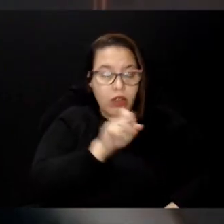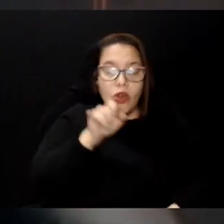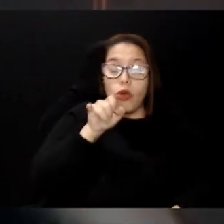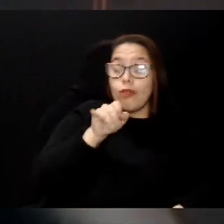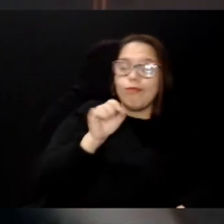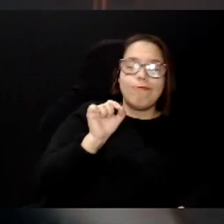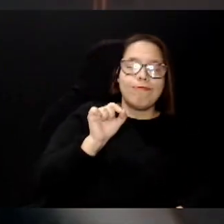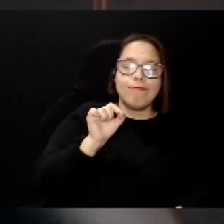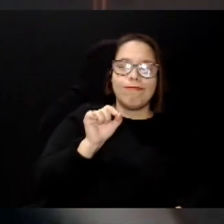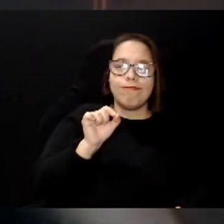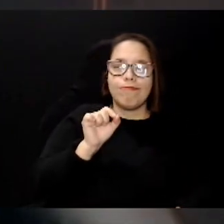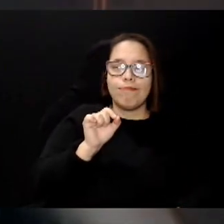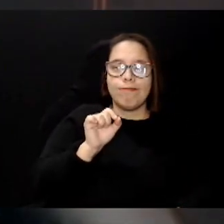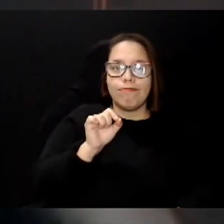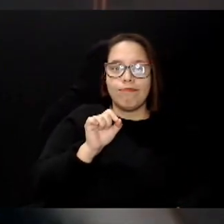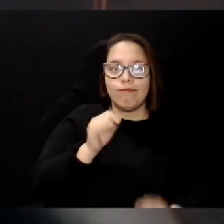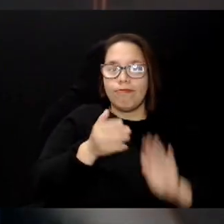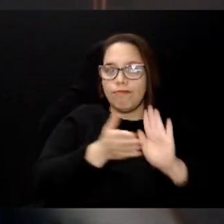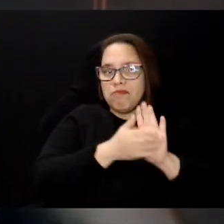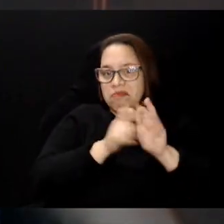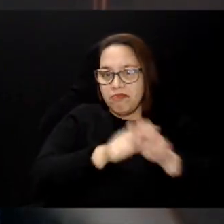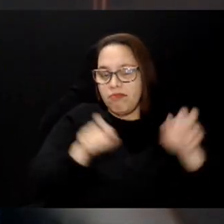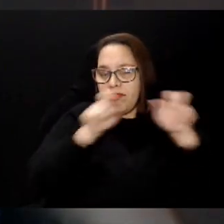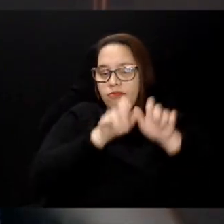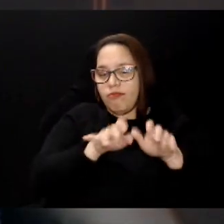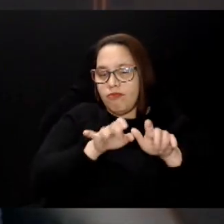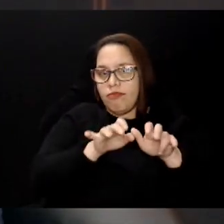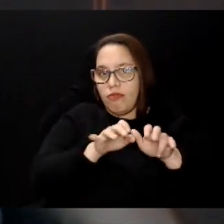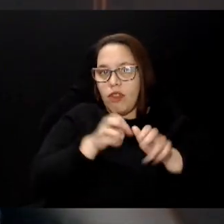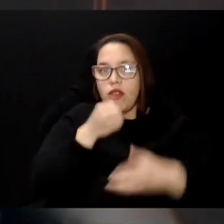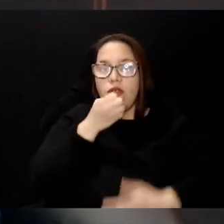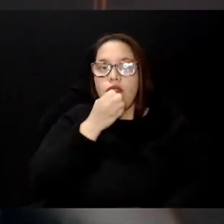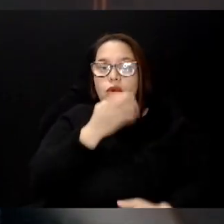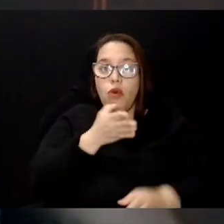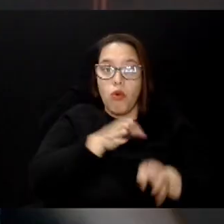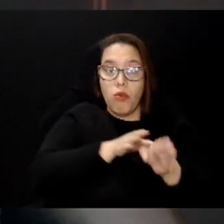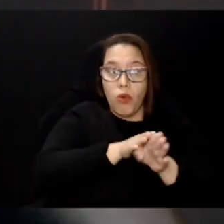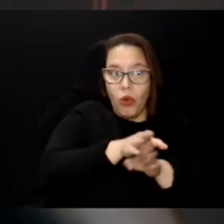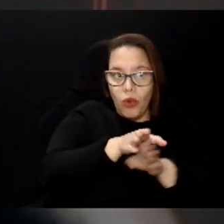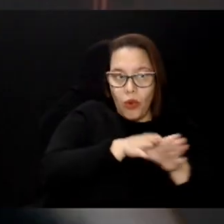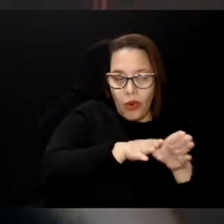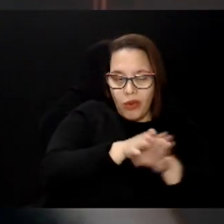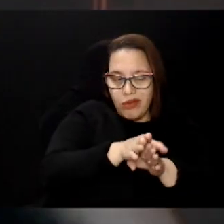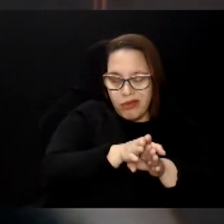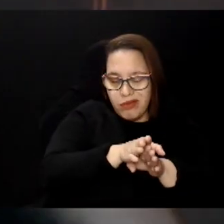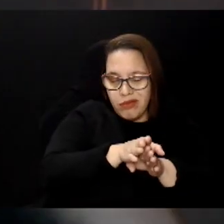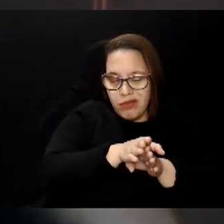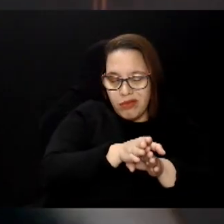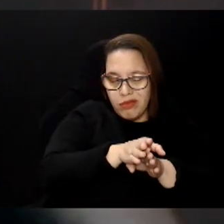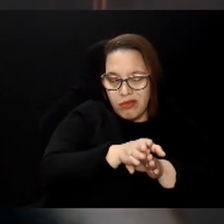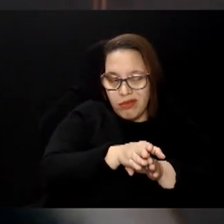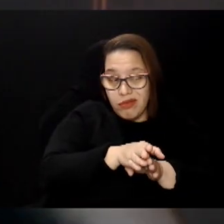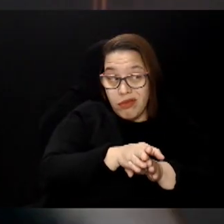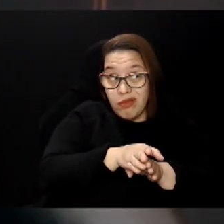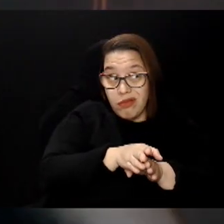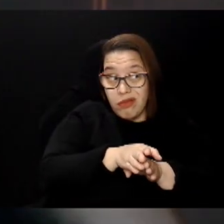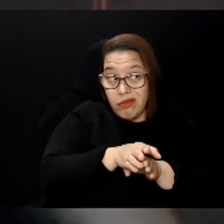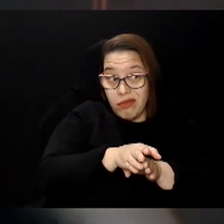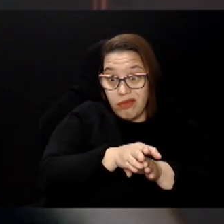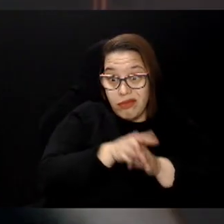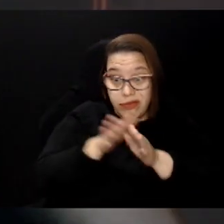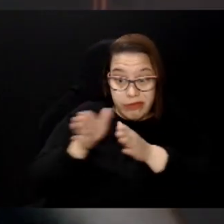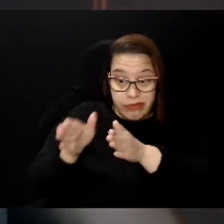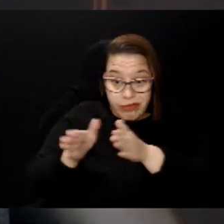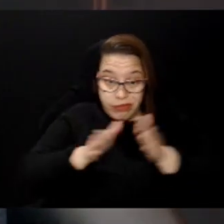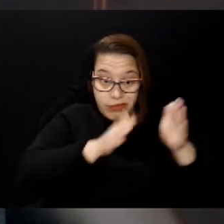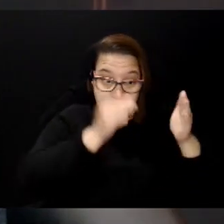máquina que tá te dando um bom conselho. Se a gente olhar para o processo terapêutico ou